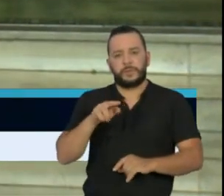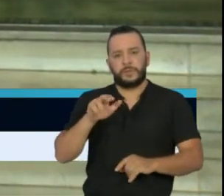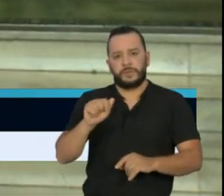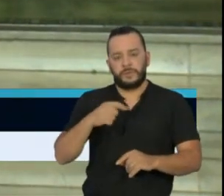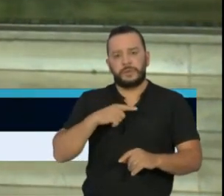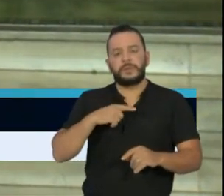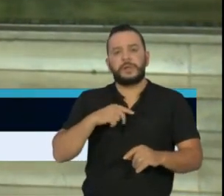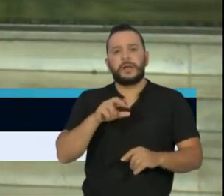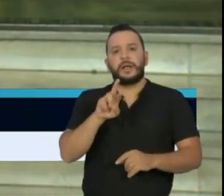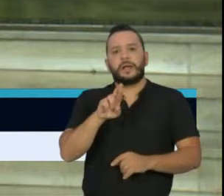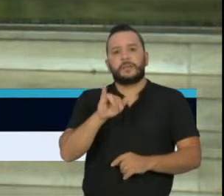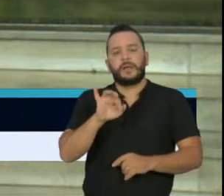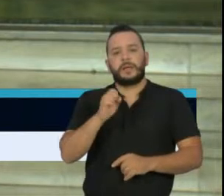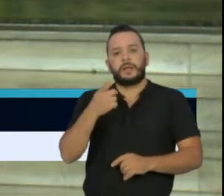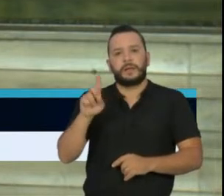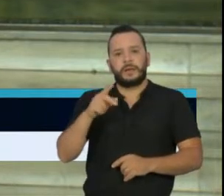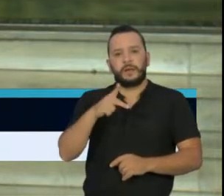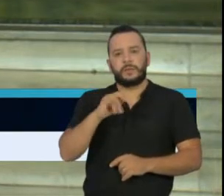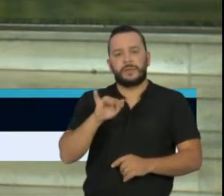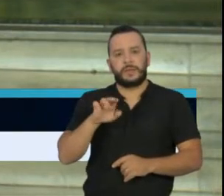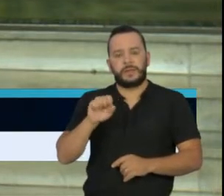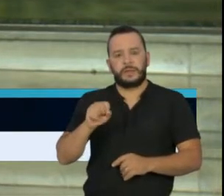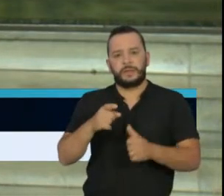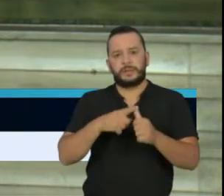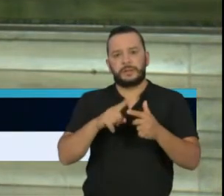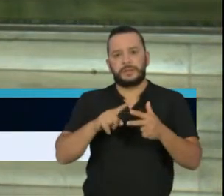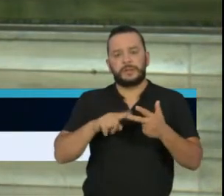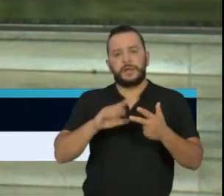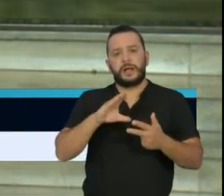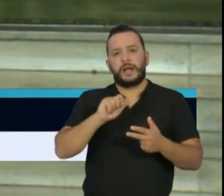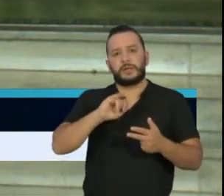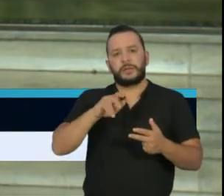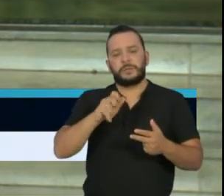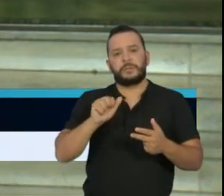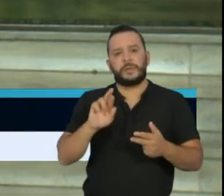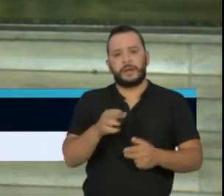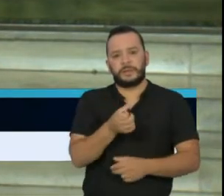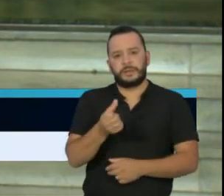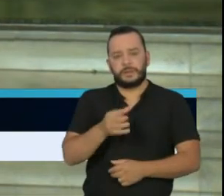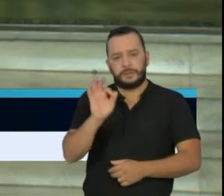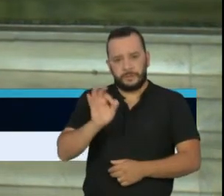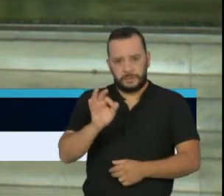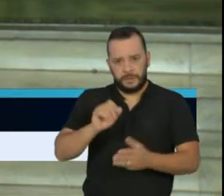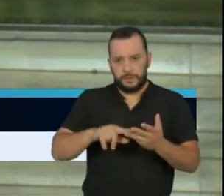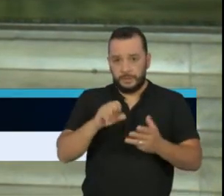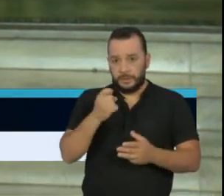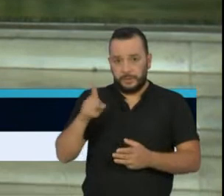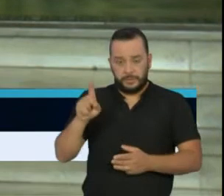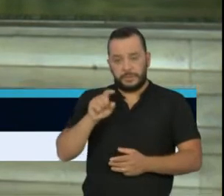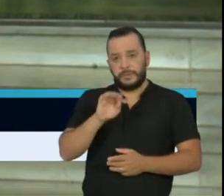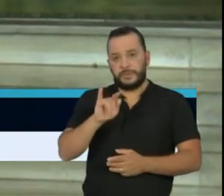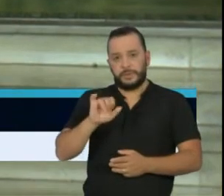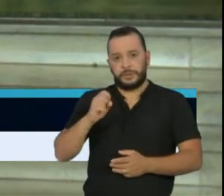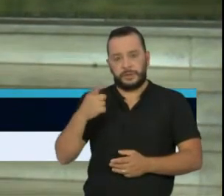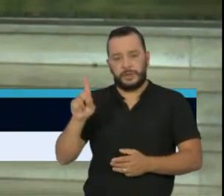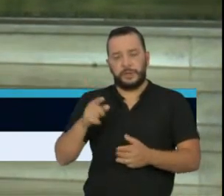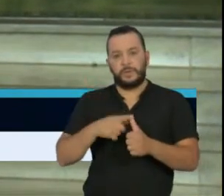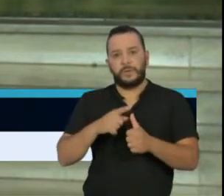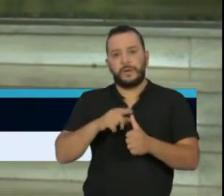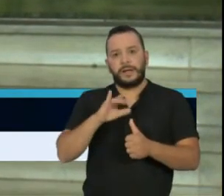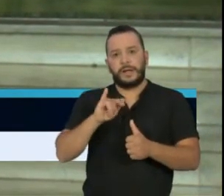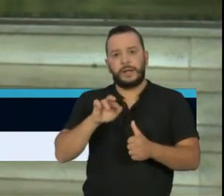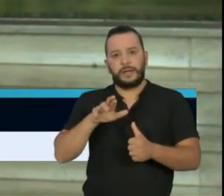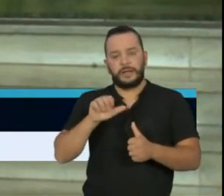Pires e Cajamar, com 66% de isolamento. São Sebastião, Caieiras,